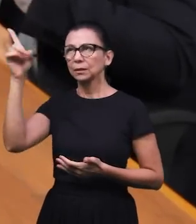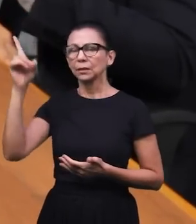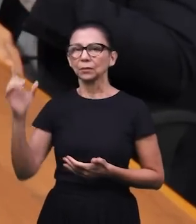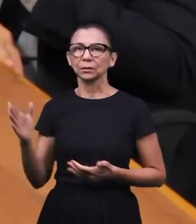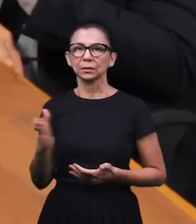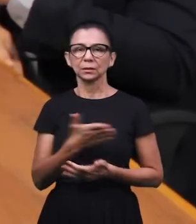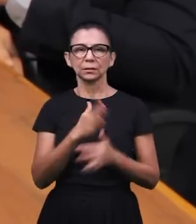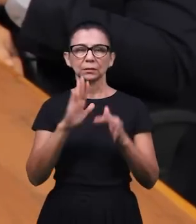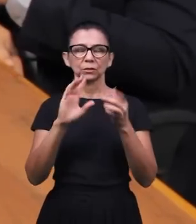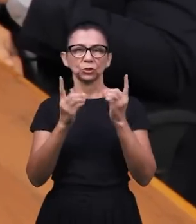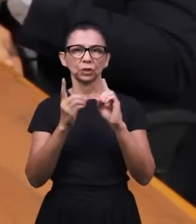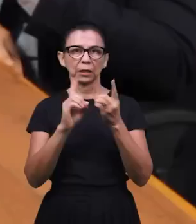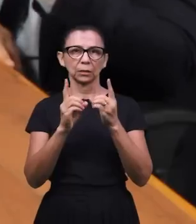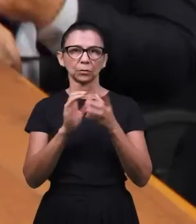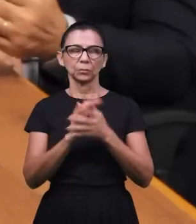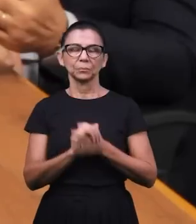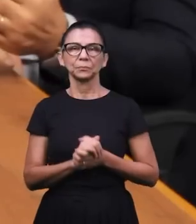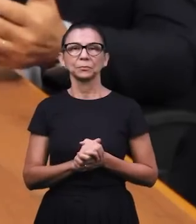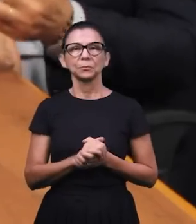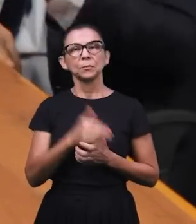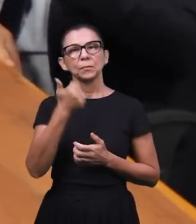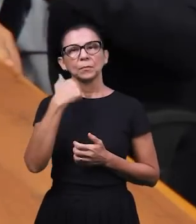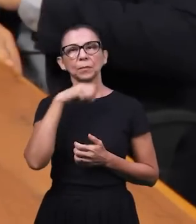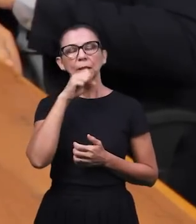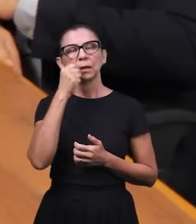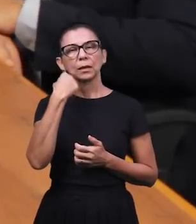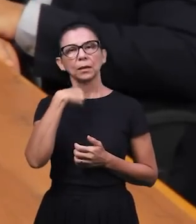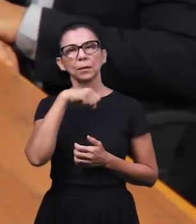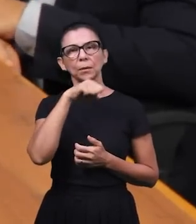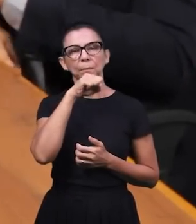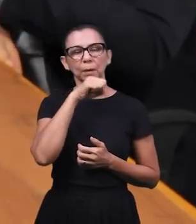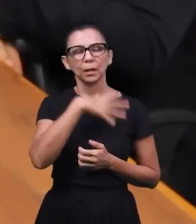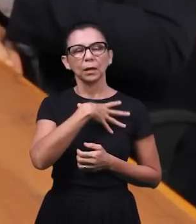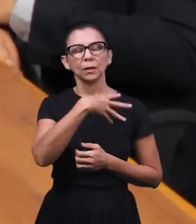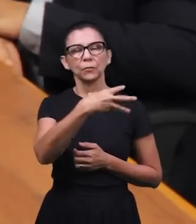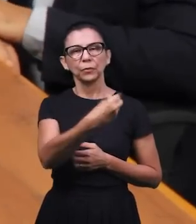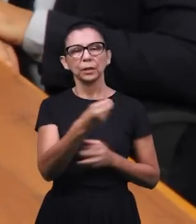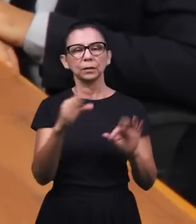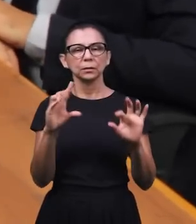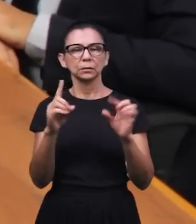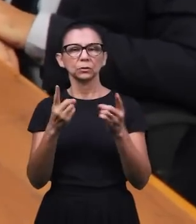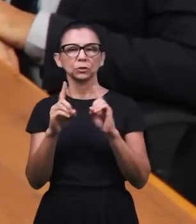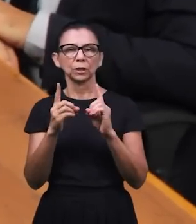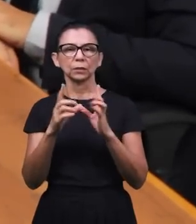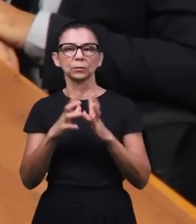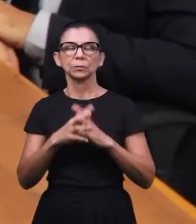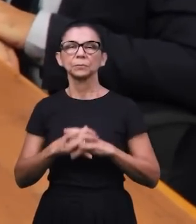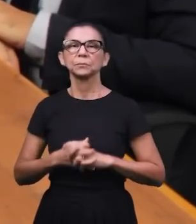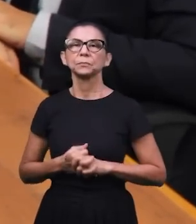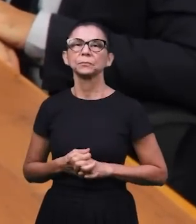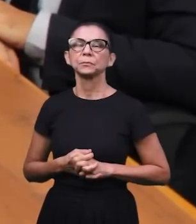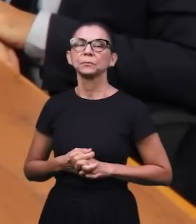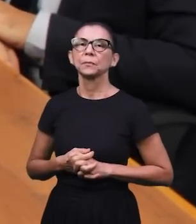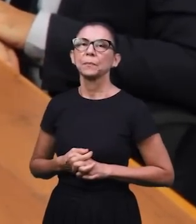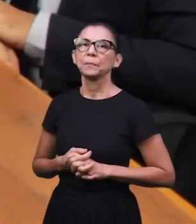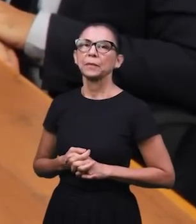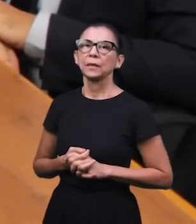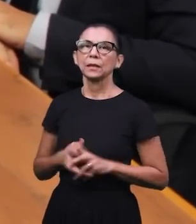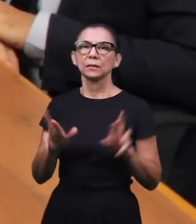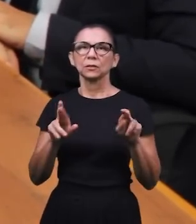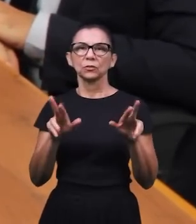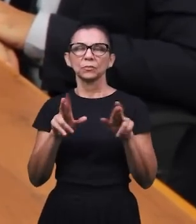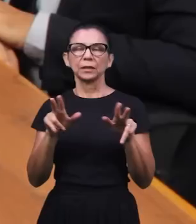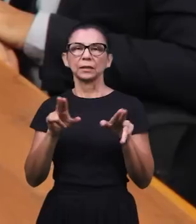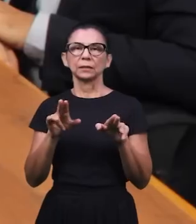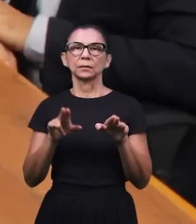diálogo entre os pais e filhos sobre julgo desigual e sobre amizades e companheiros. Mas o diálogo você pode aprofundar também. O julgo desigual,